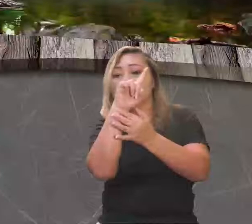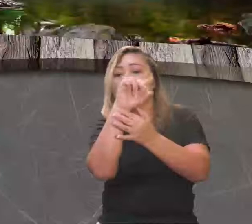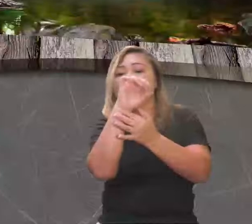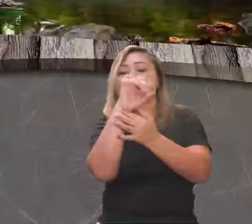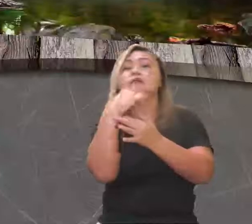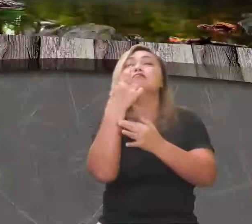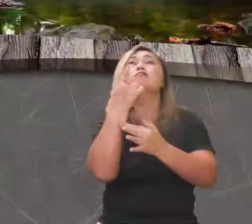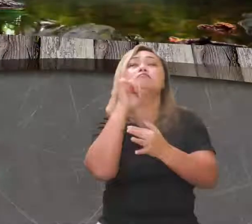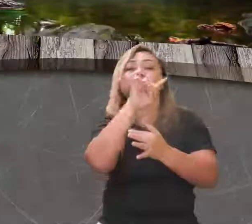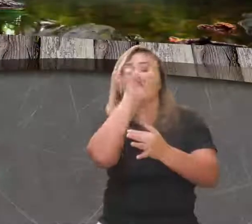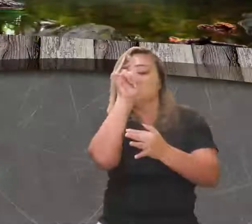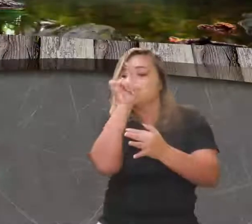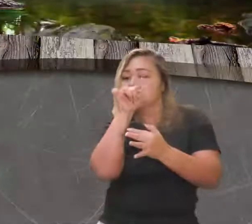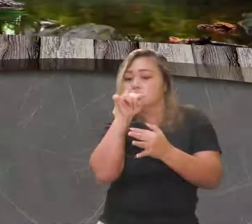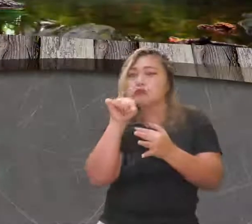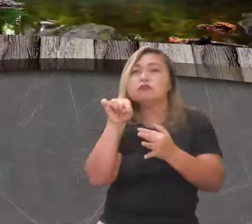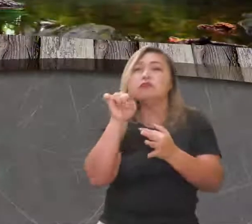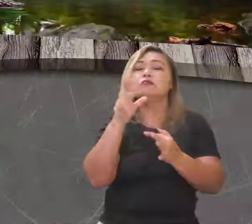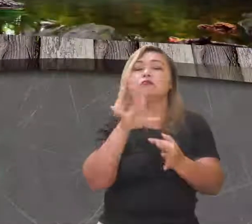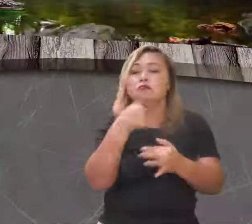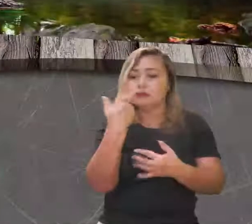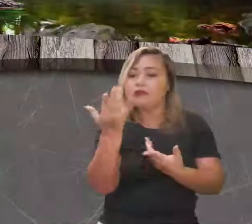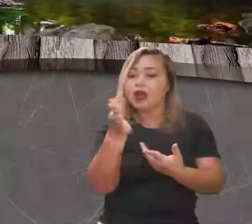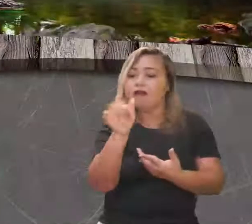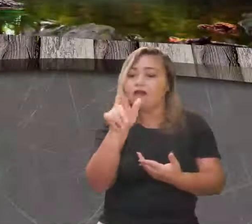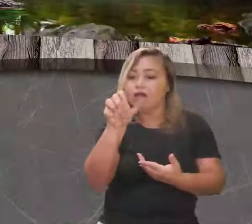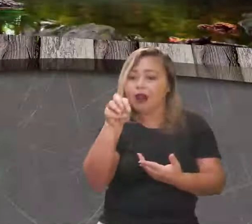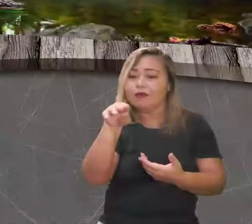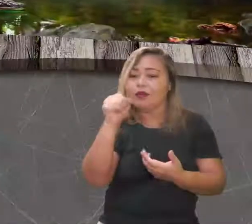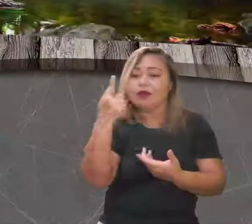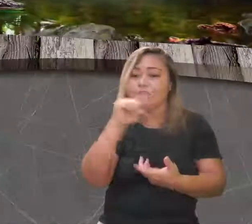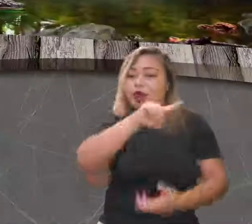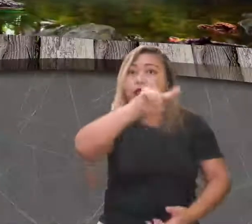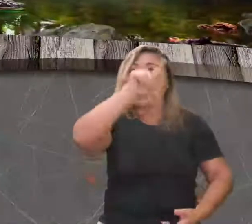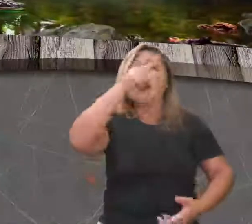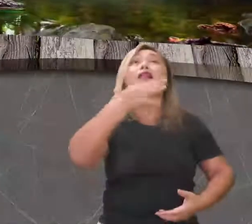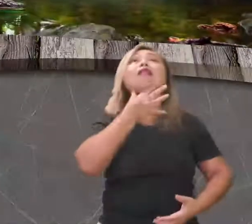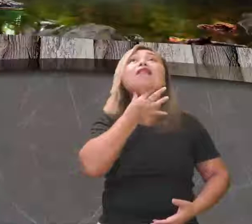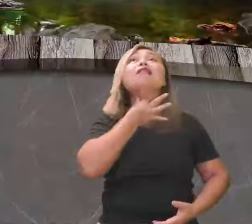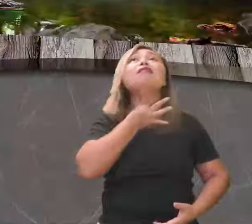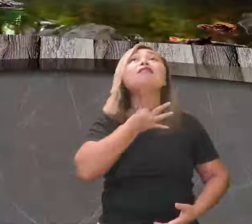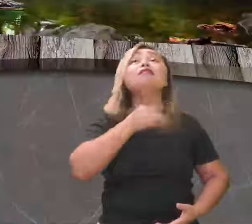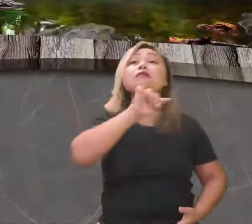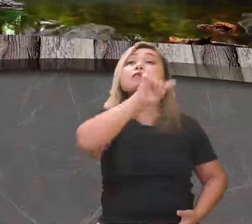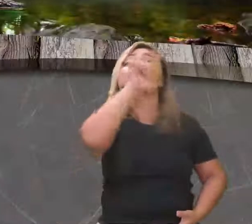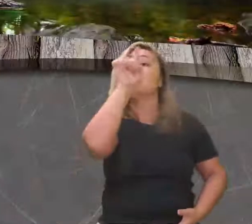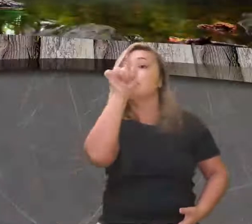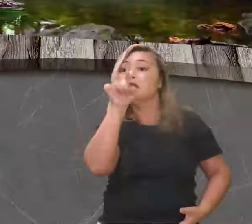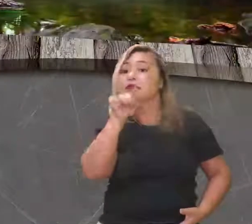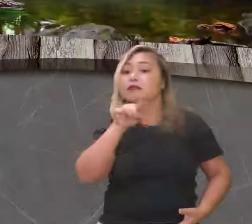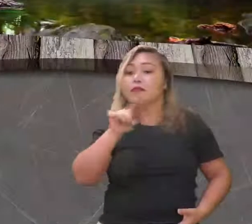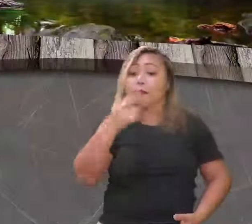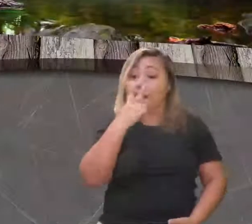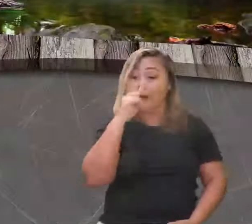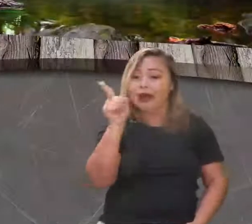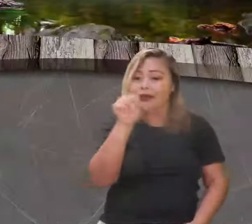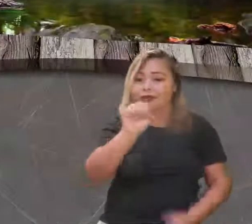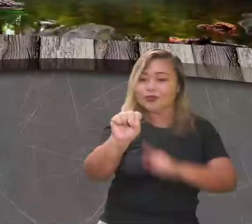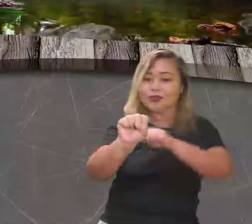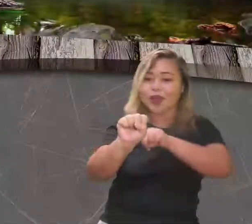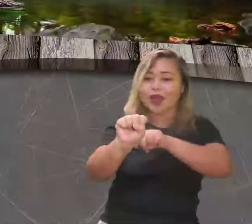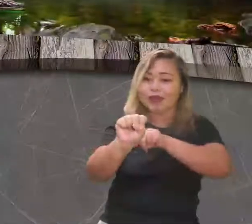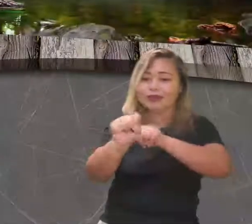essa ondulaçãozinha, essa volta. E o flamingo também tem esse pescoço alongado que ele dá esse movimento, parece um S,